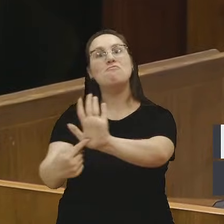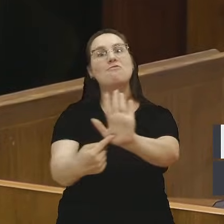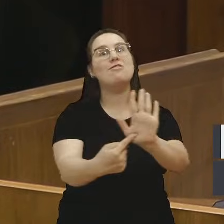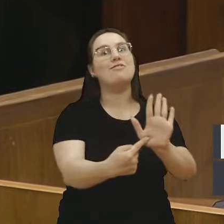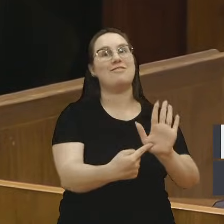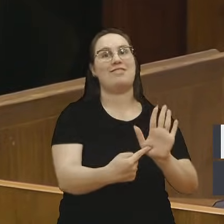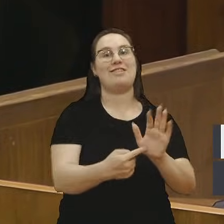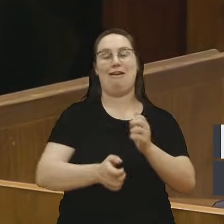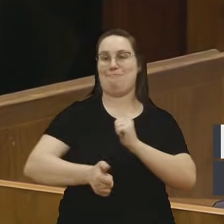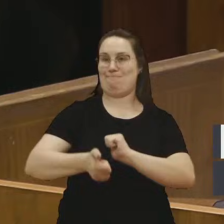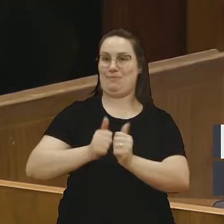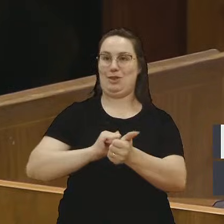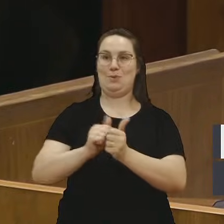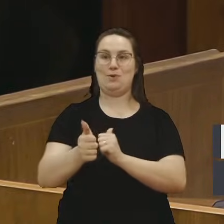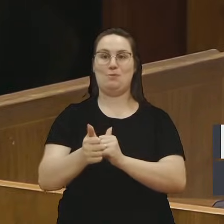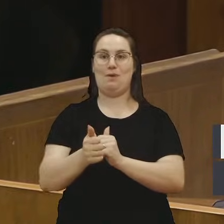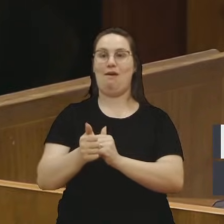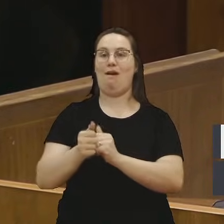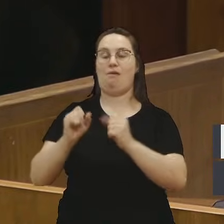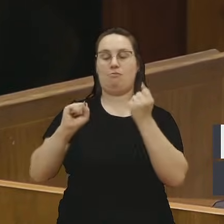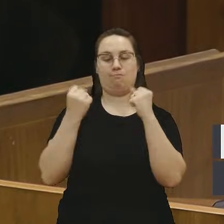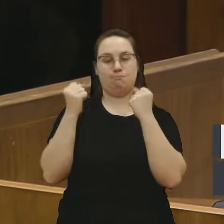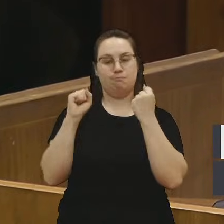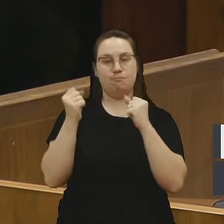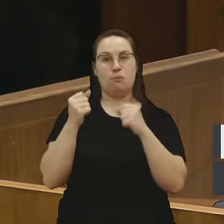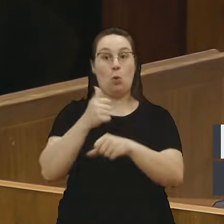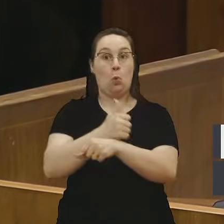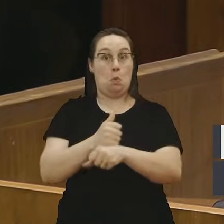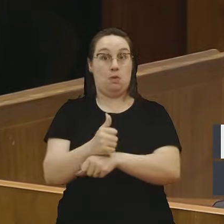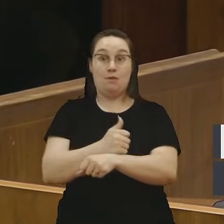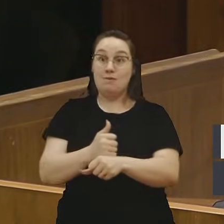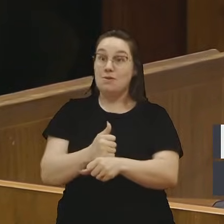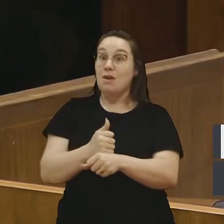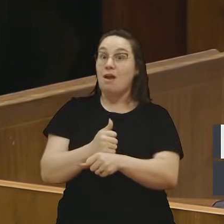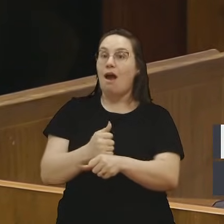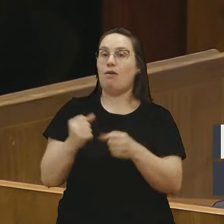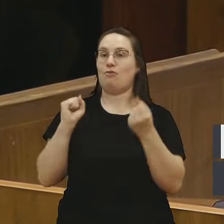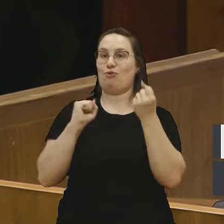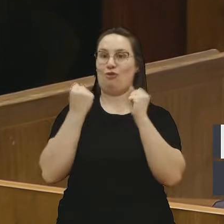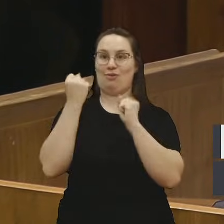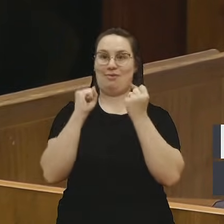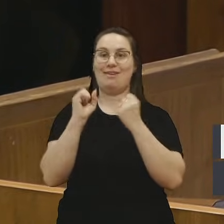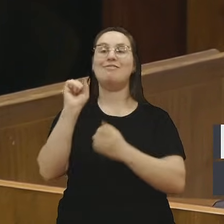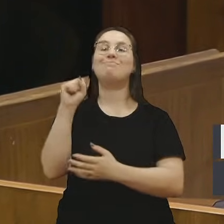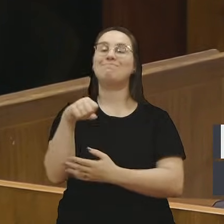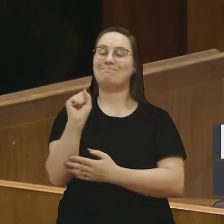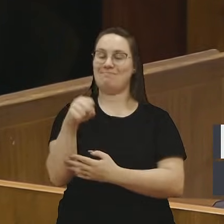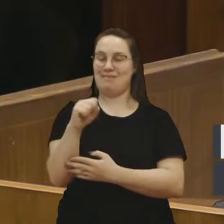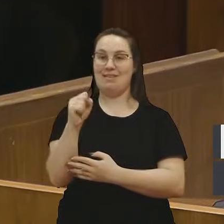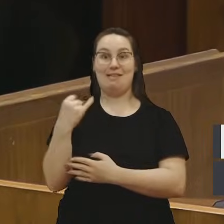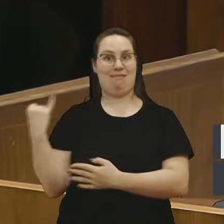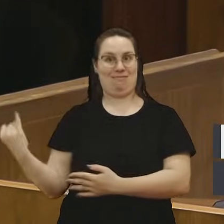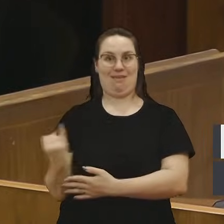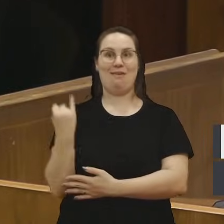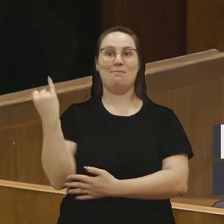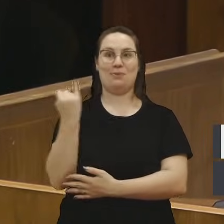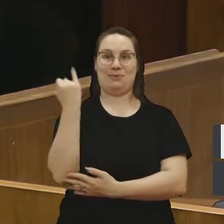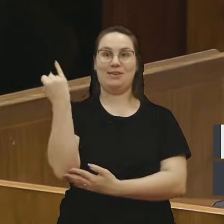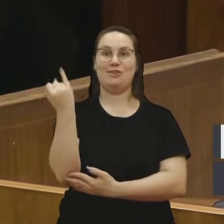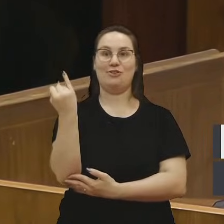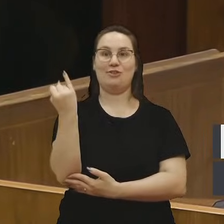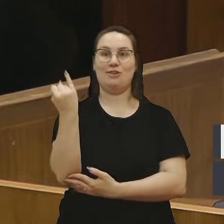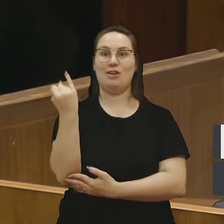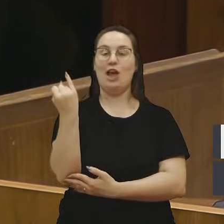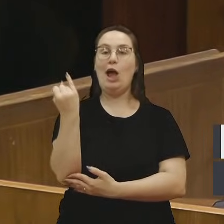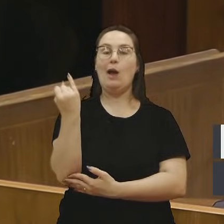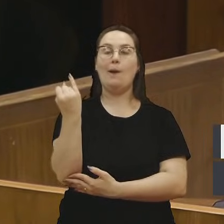o esporte, a educação física, o profissional de educação física, sim, é essencial. Quando estávamos com todas